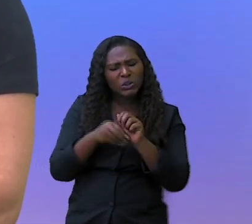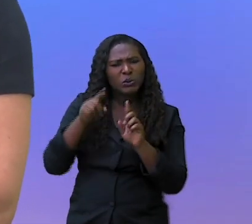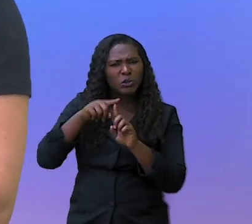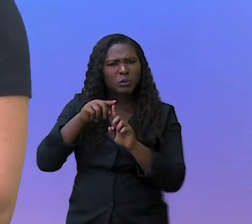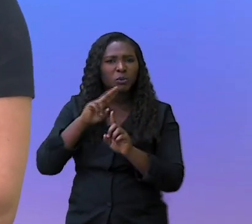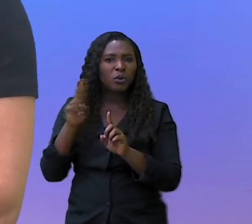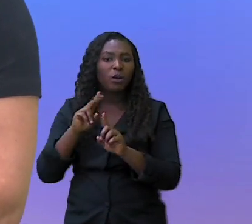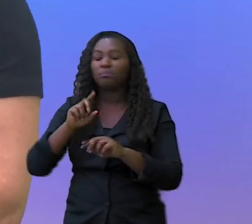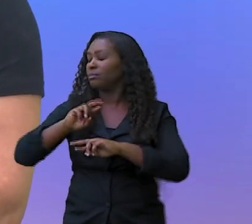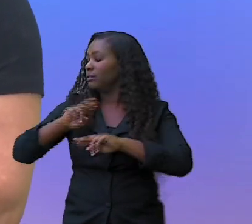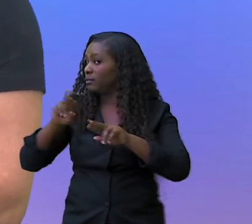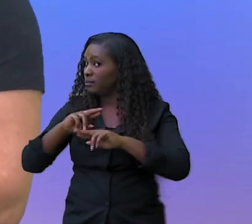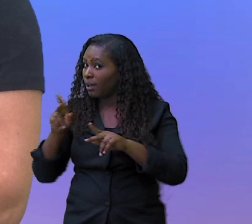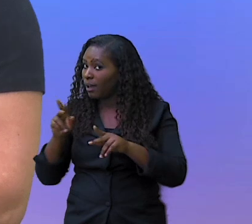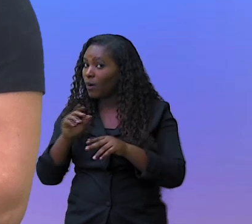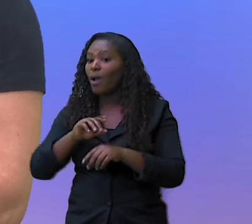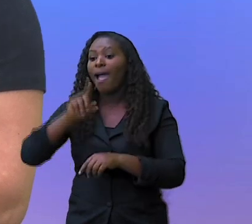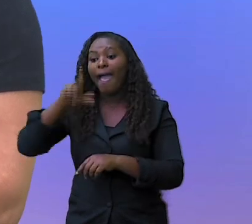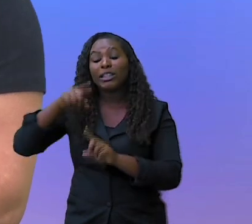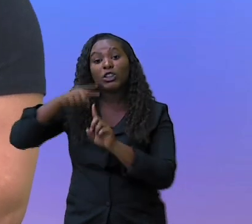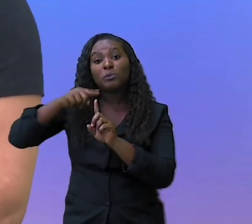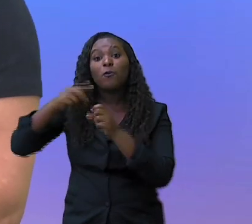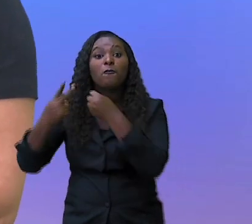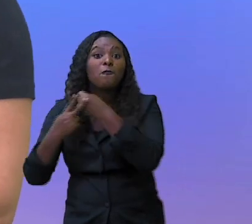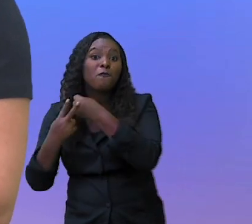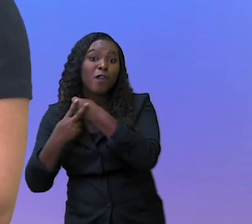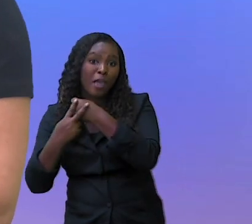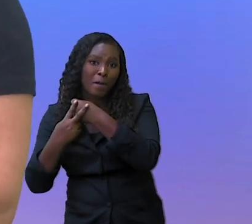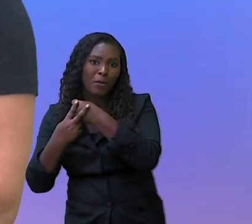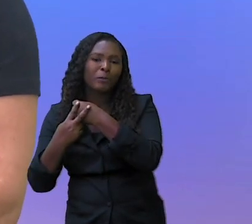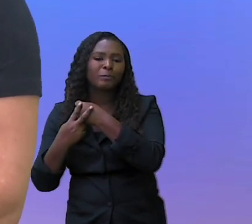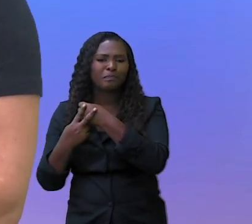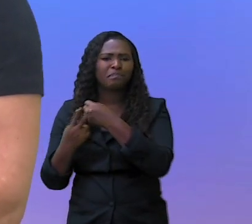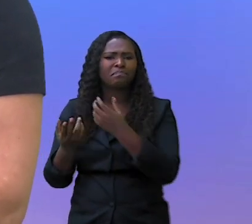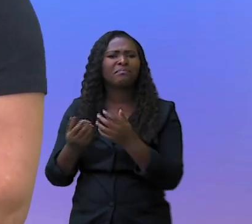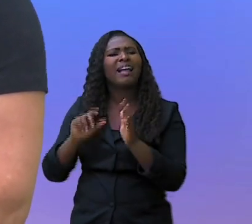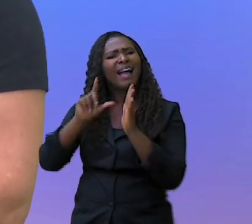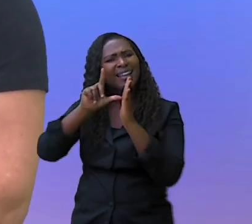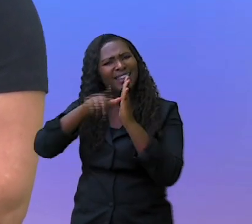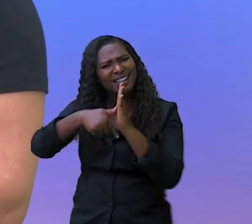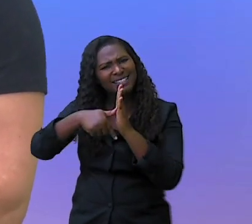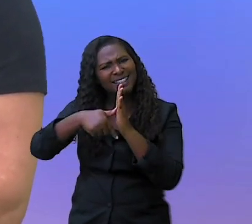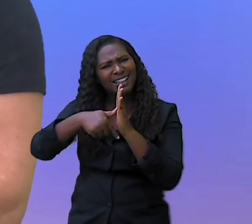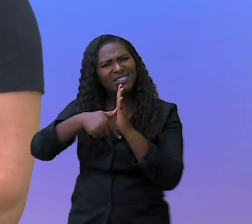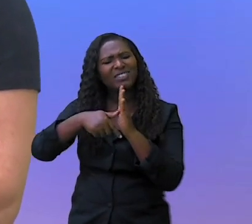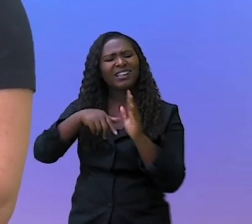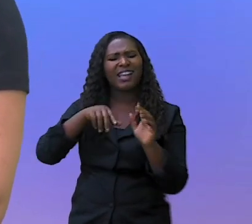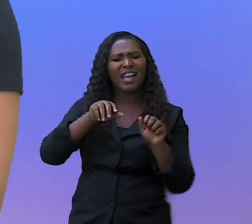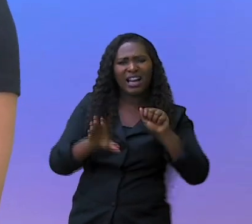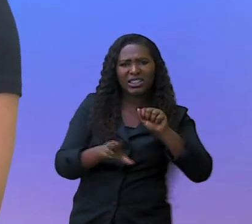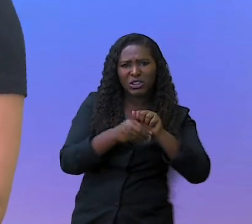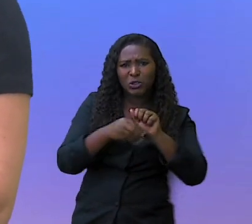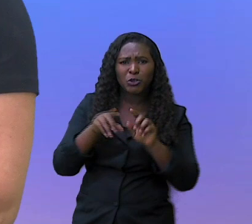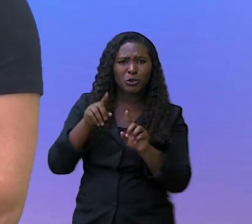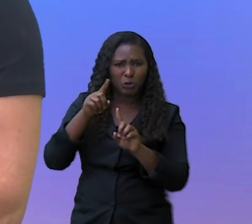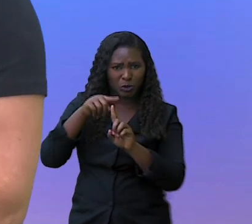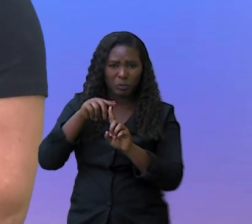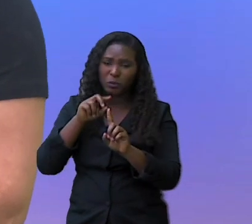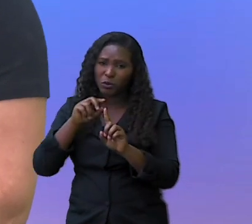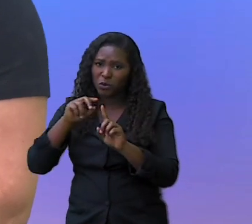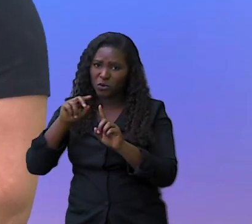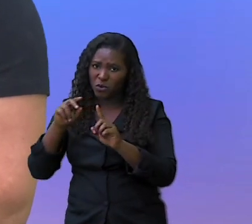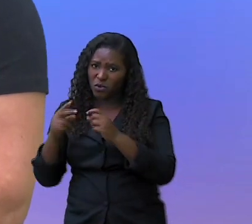o estamos, que é verbo, não é mesmo? E esse atrasados é adjunto adnominal? Também não. Esse atrasados